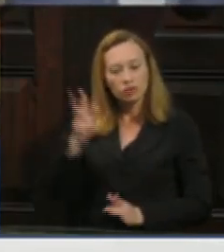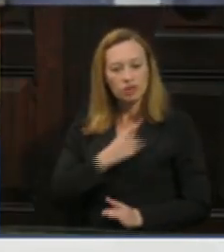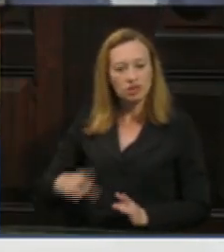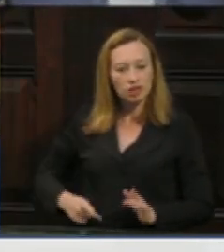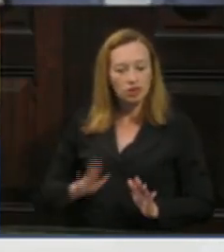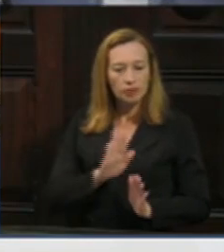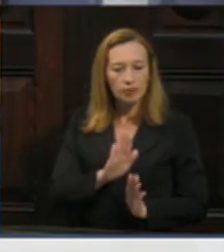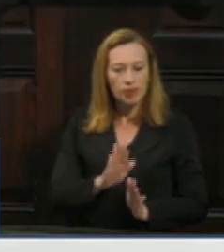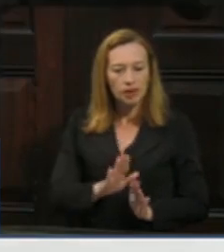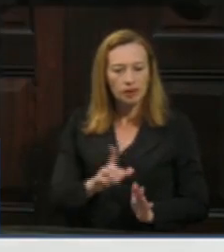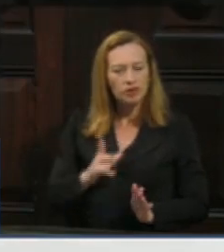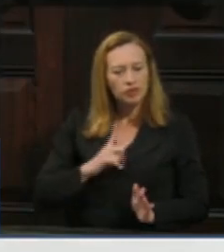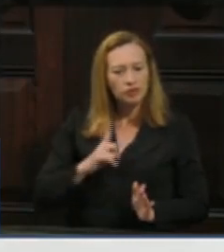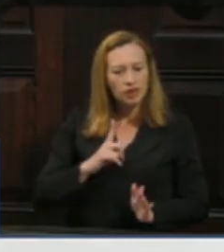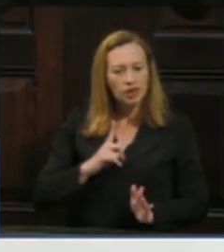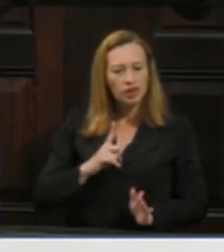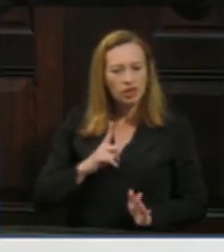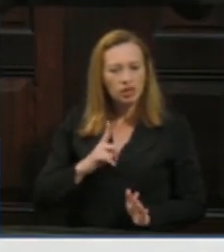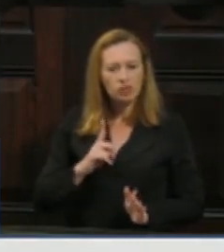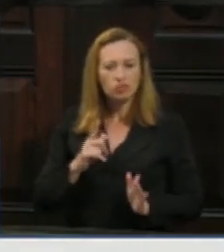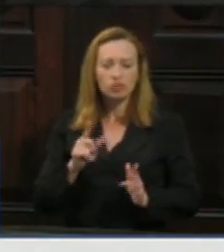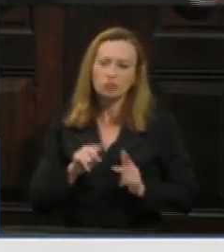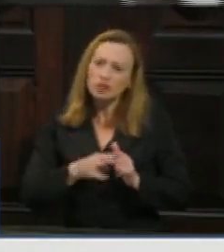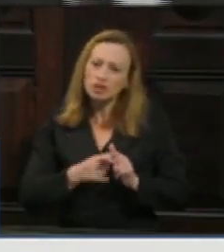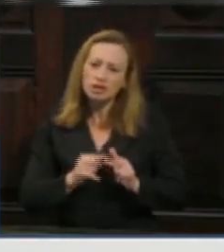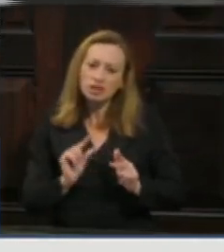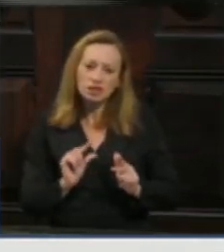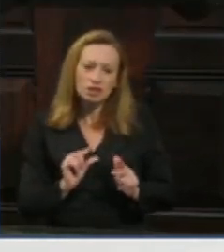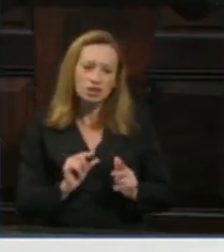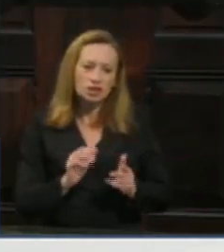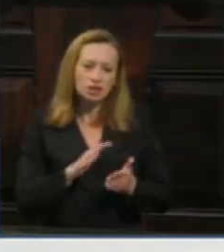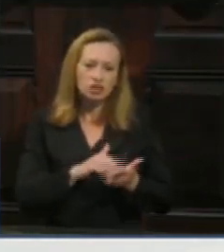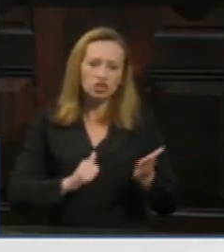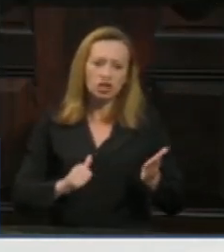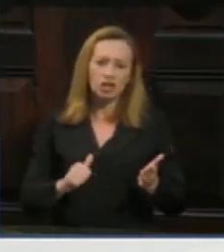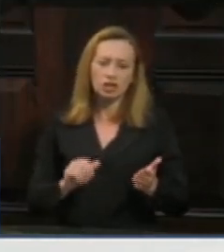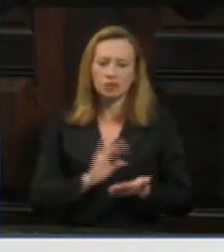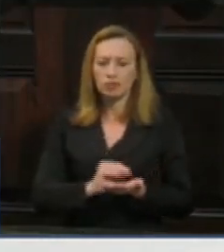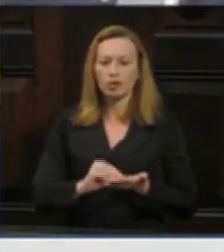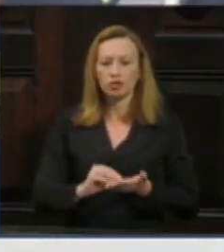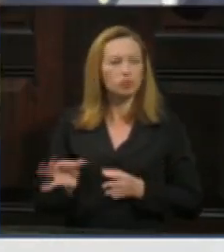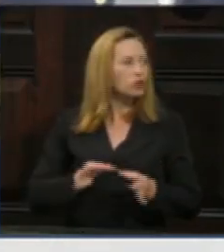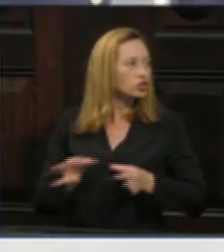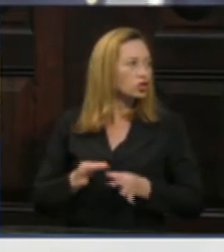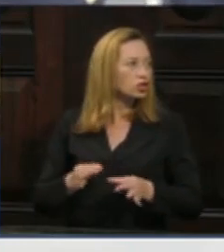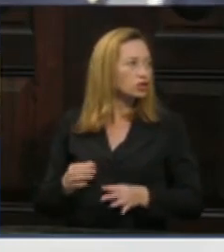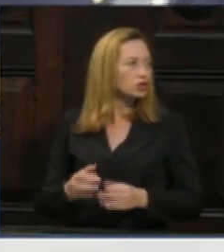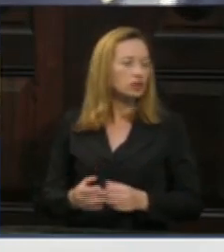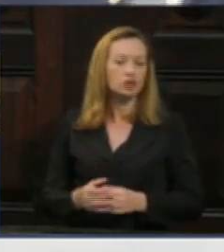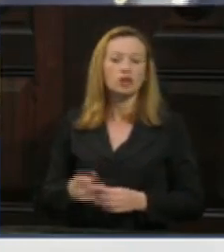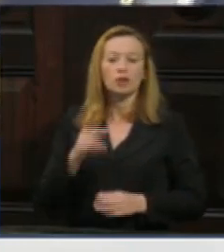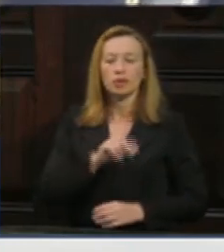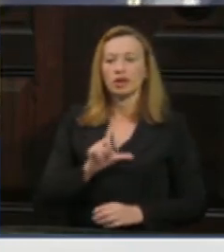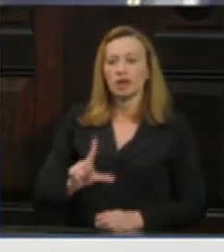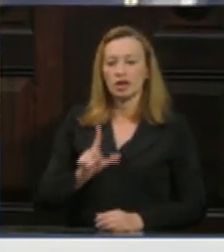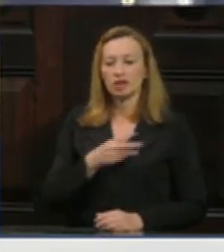2005, que estabelece as diretrizes para a organização do sistema de ensino no Estado do Rio de Janeiro. Pareceres da Comissão de Constituição e Justiça para constitucionalidade com